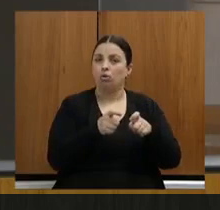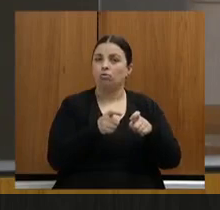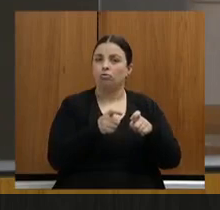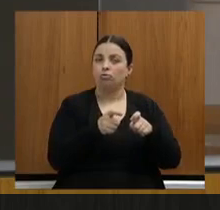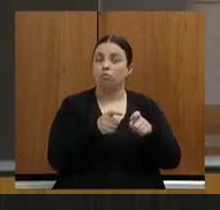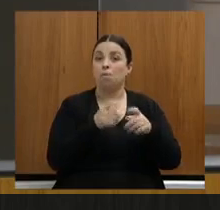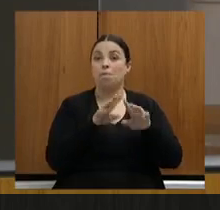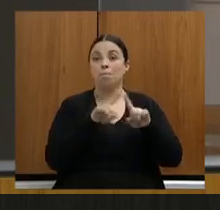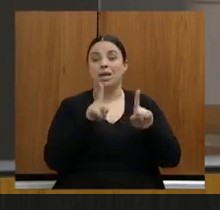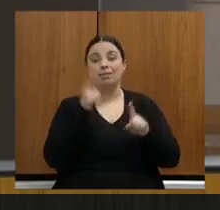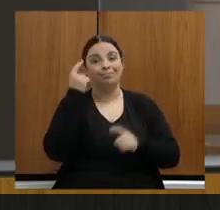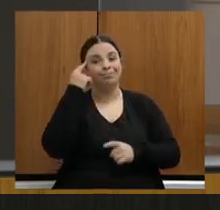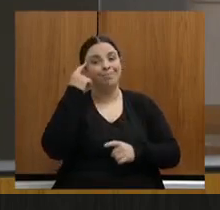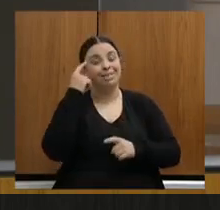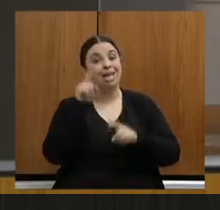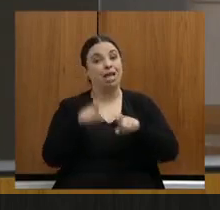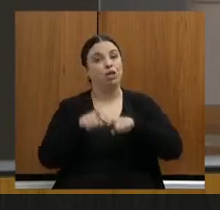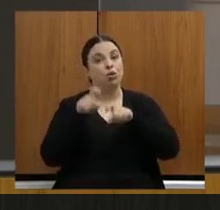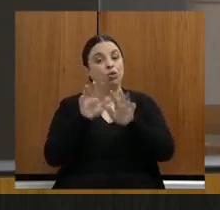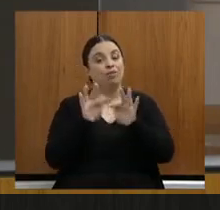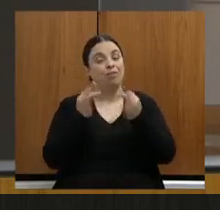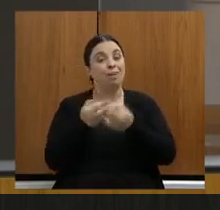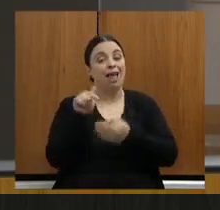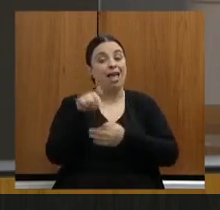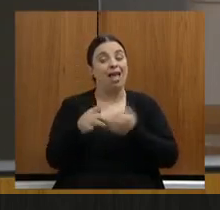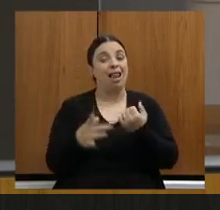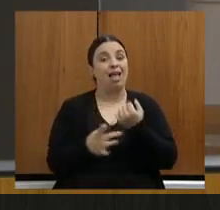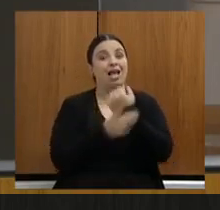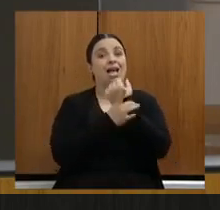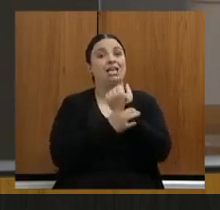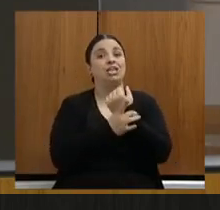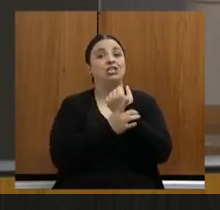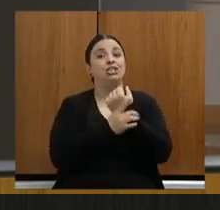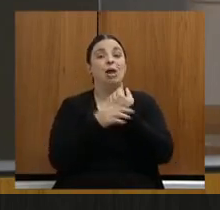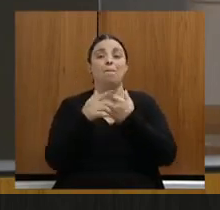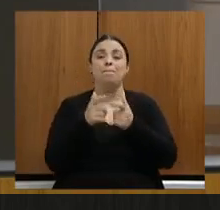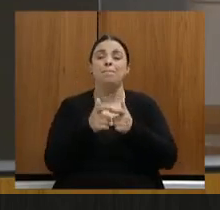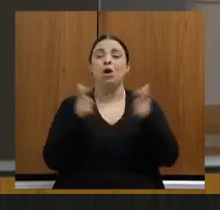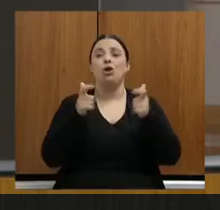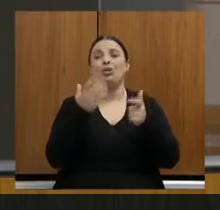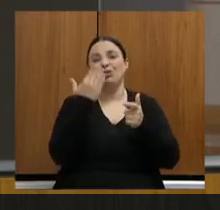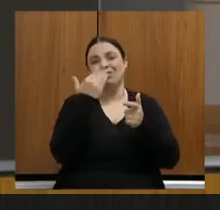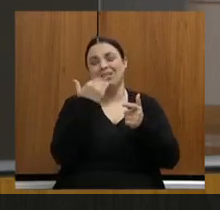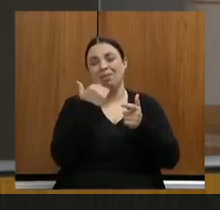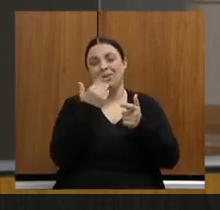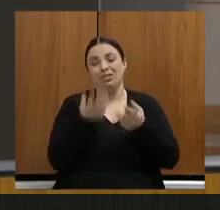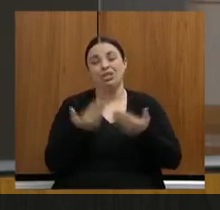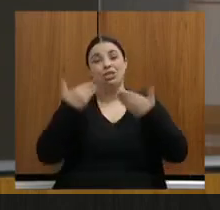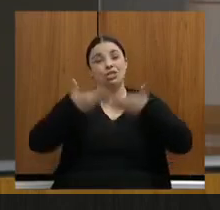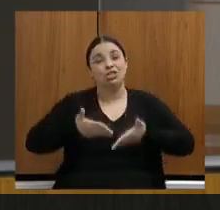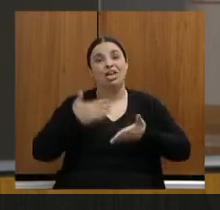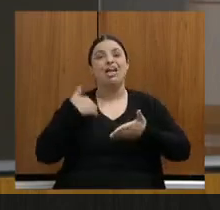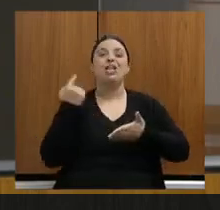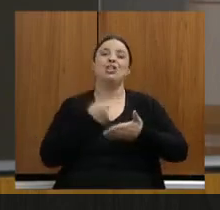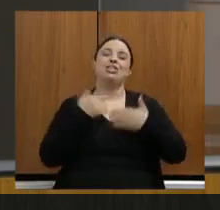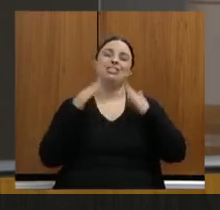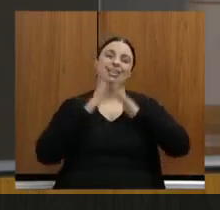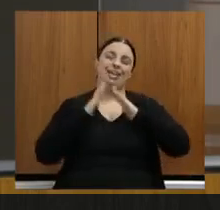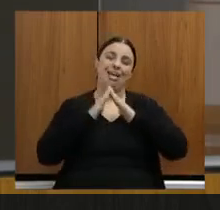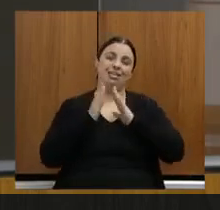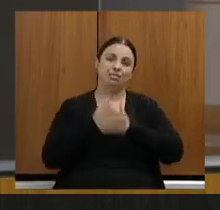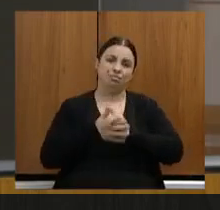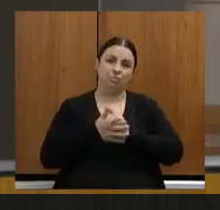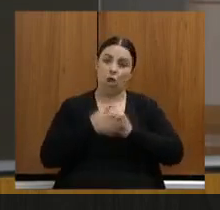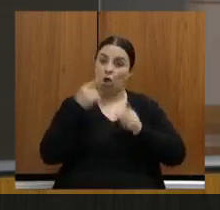familiar essa que garante aí a maior parte dos alimentos nas nossas veias Como já foi vendido aqui para os colegas e uma política